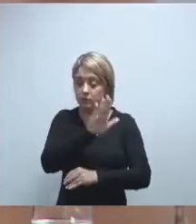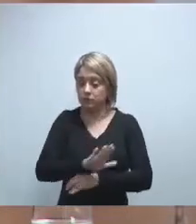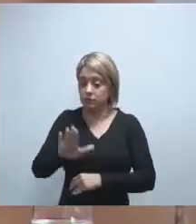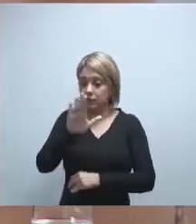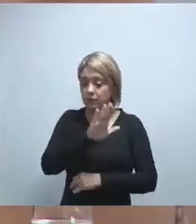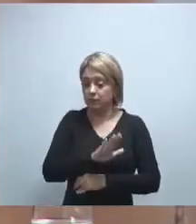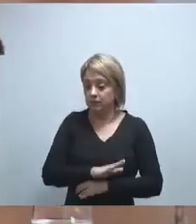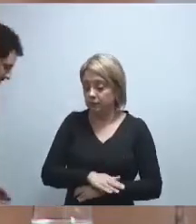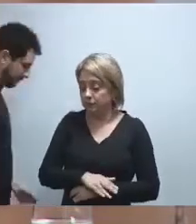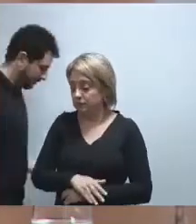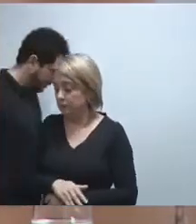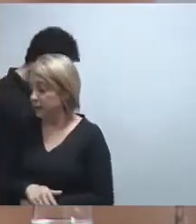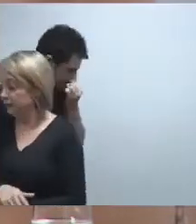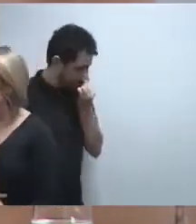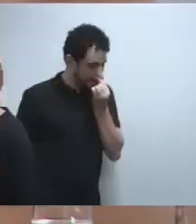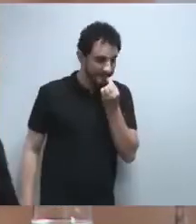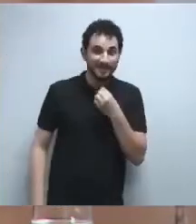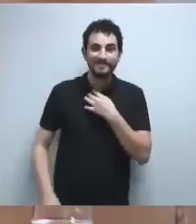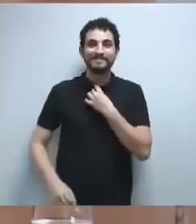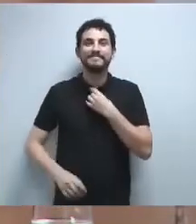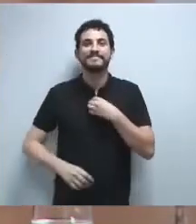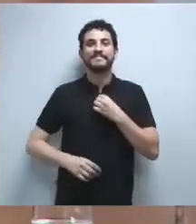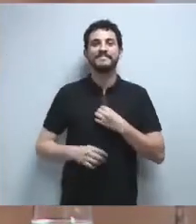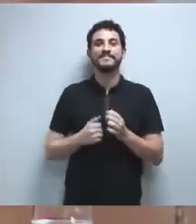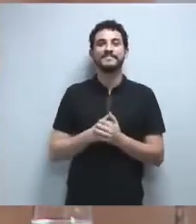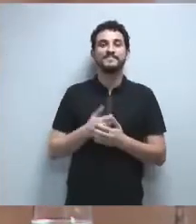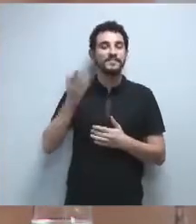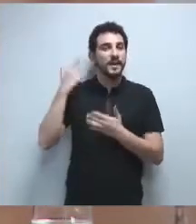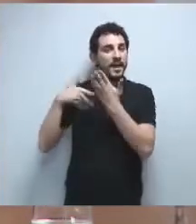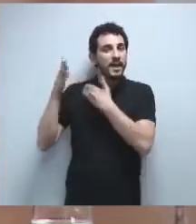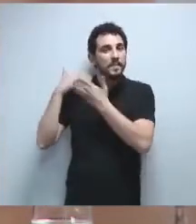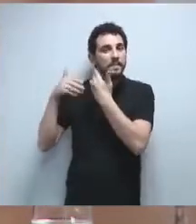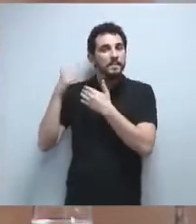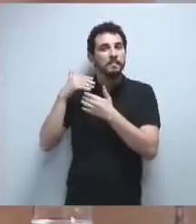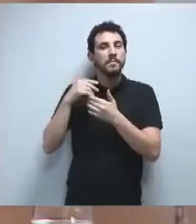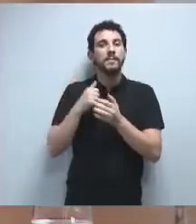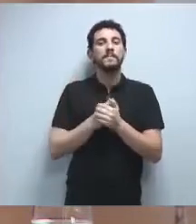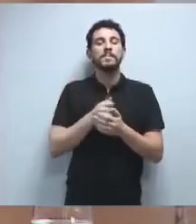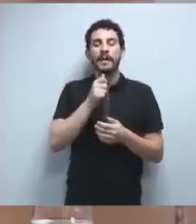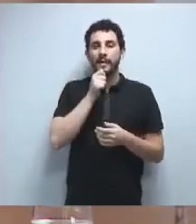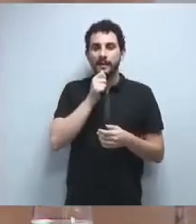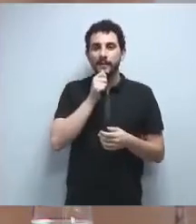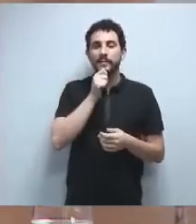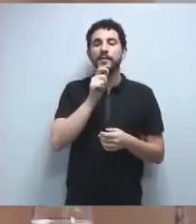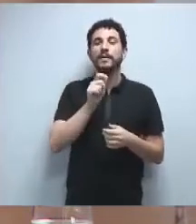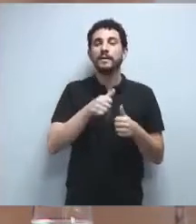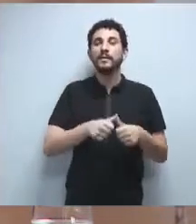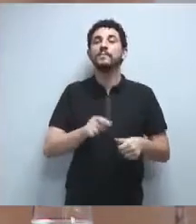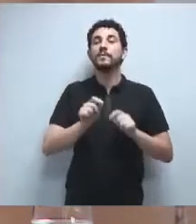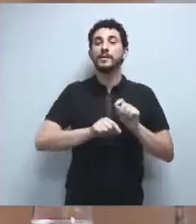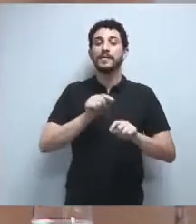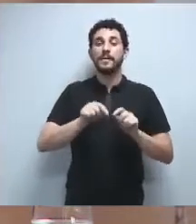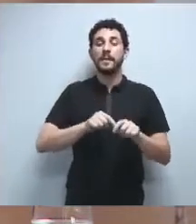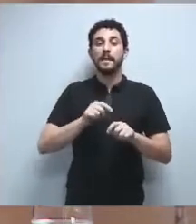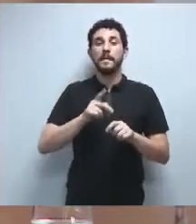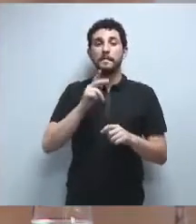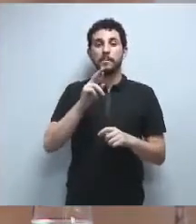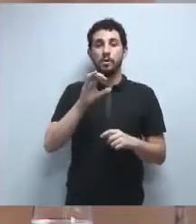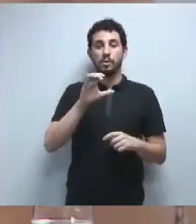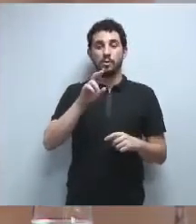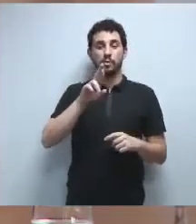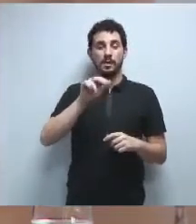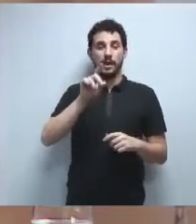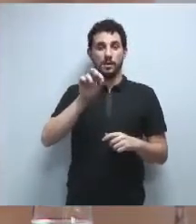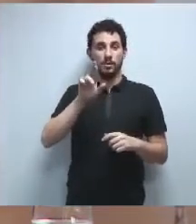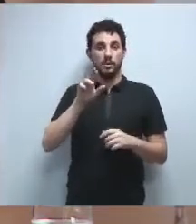que aquela época ainda era um procurador fora da carreira